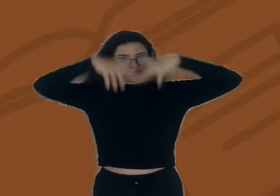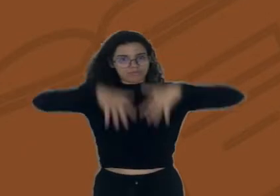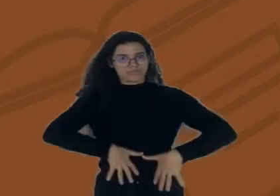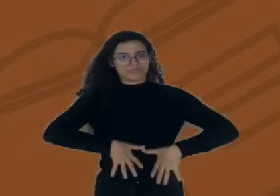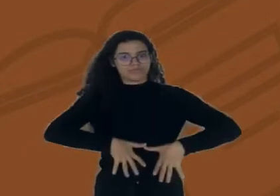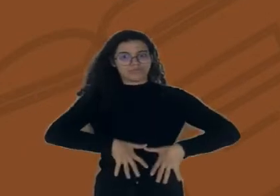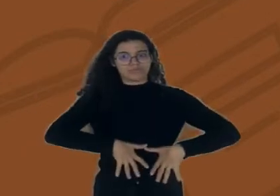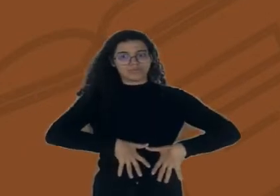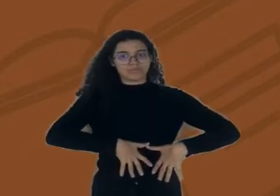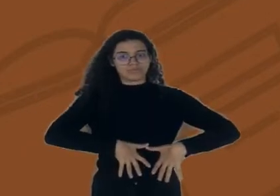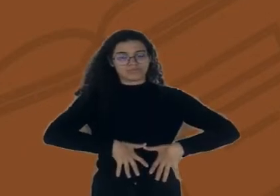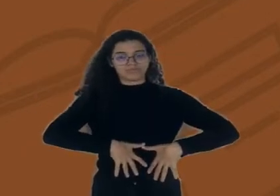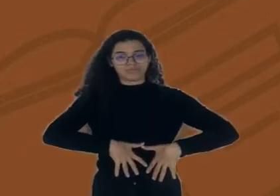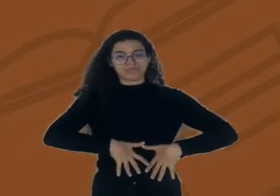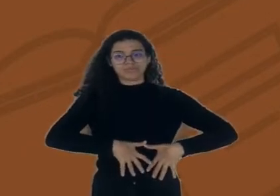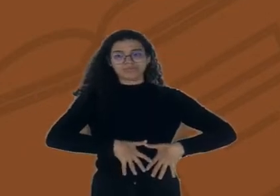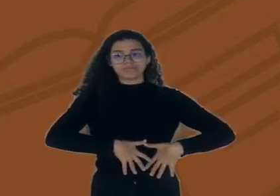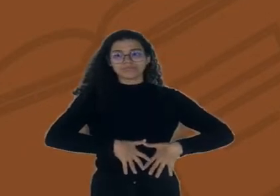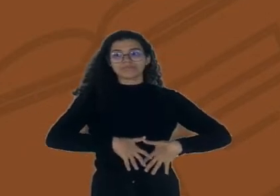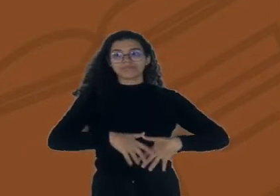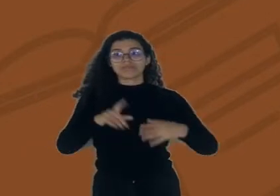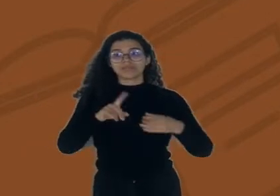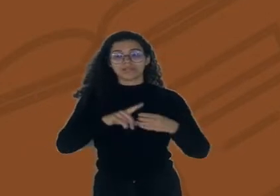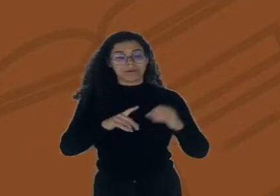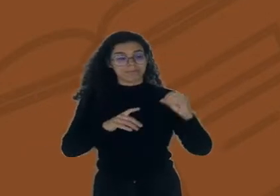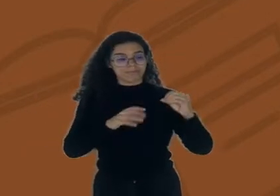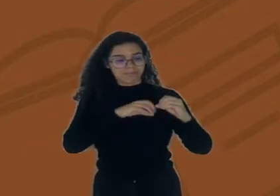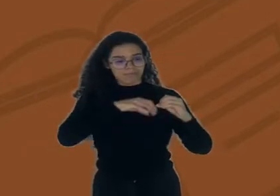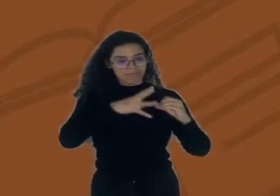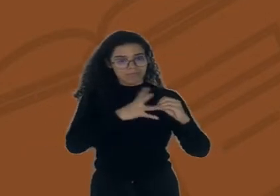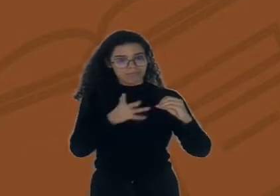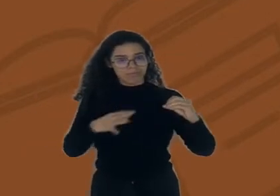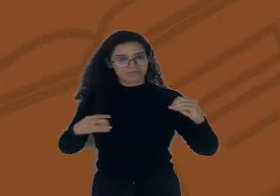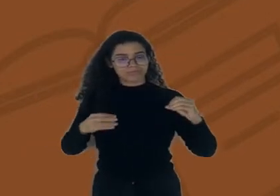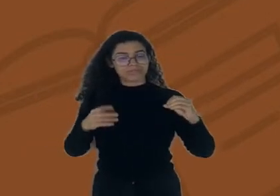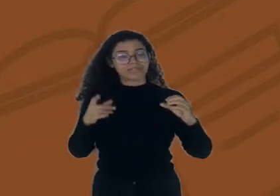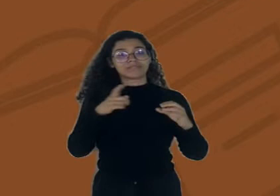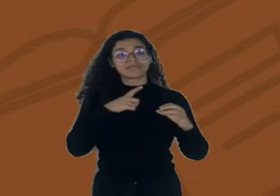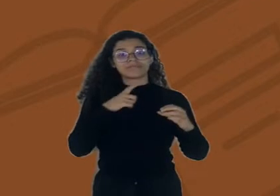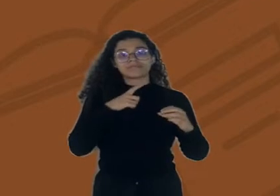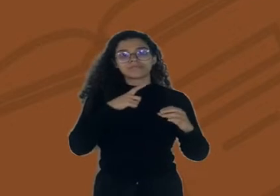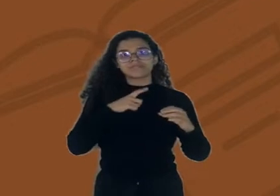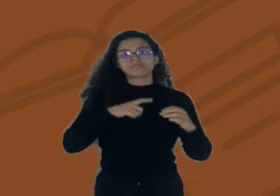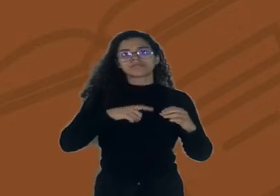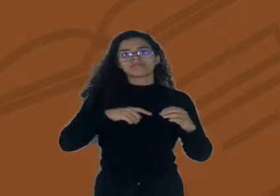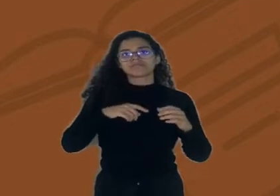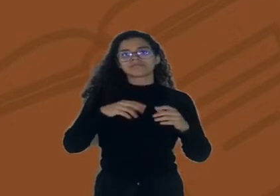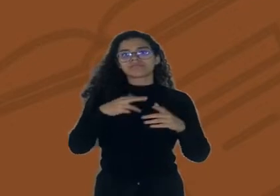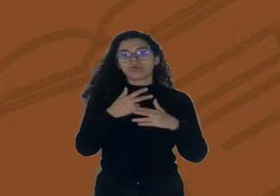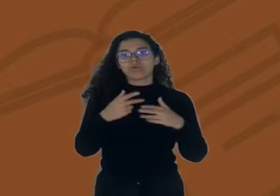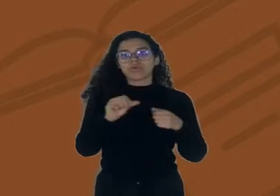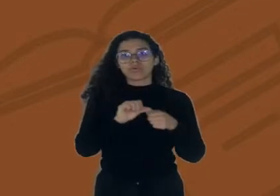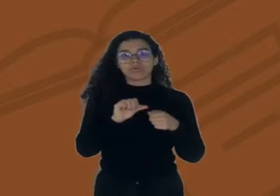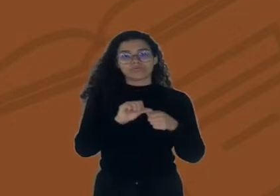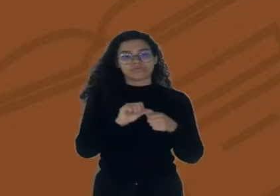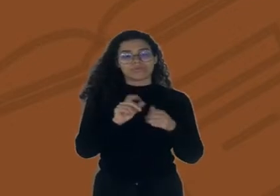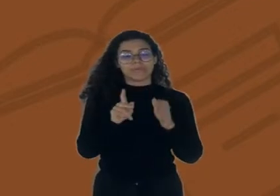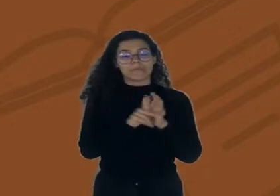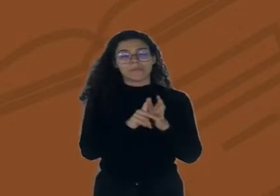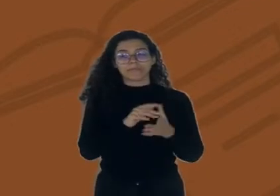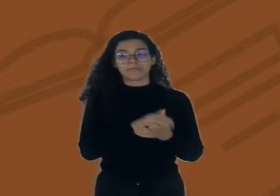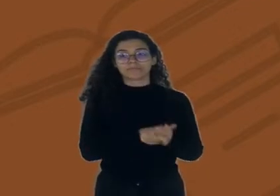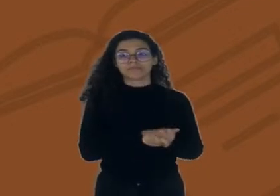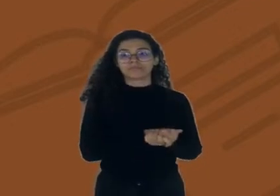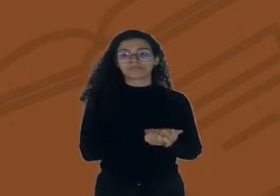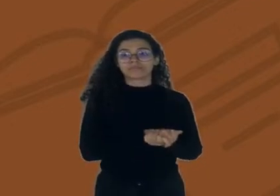sistema nervoso e o neurônio realiza funções. Muito bem. Então, os